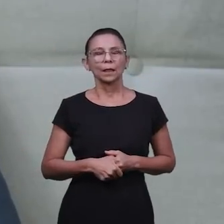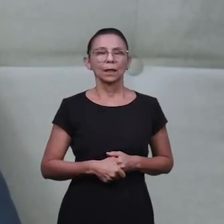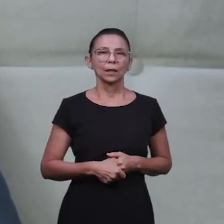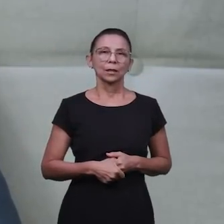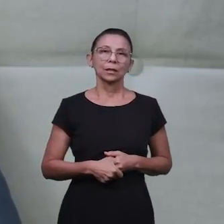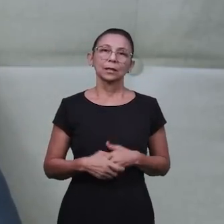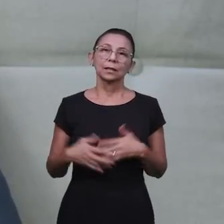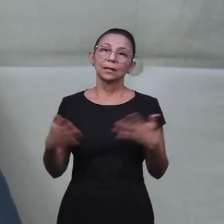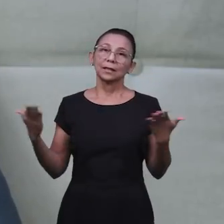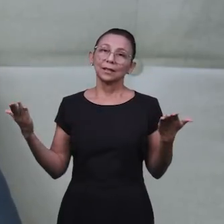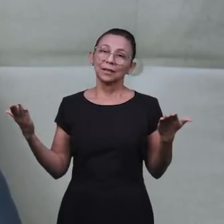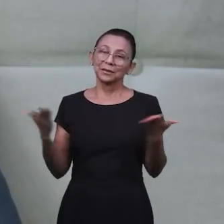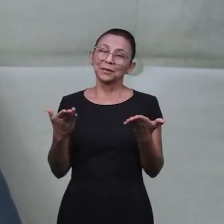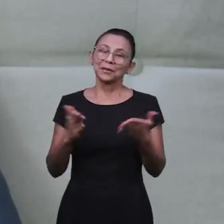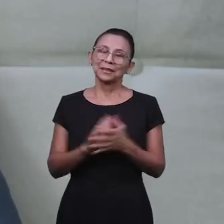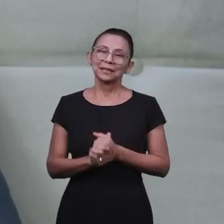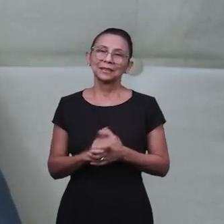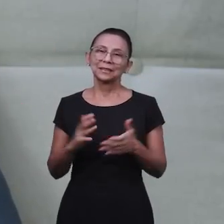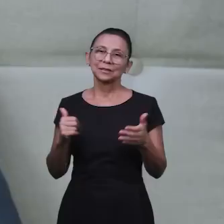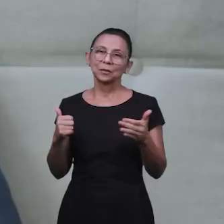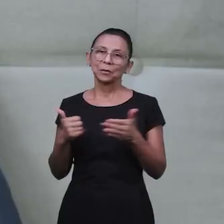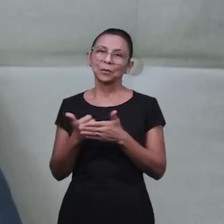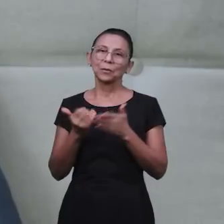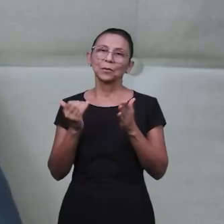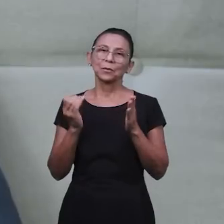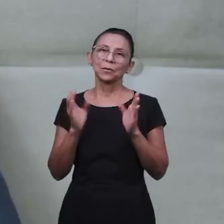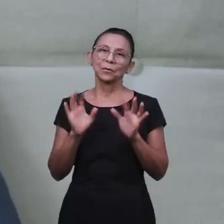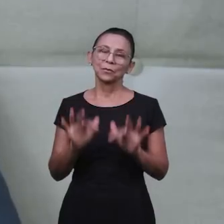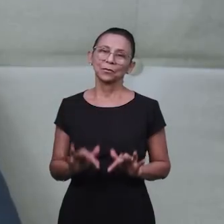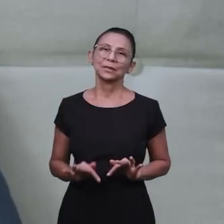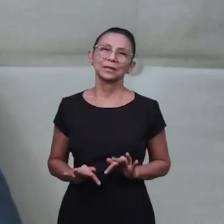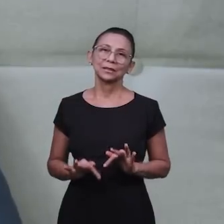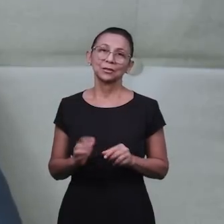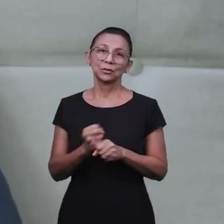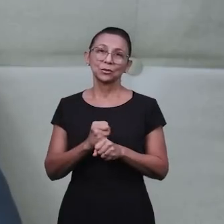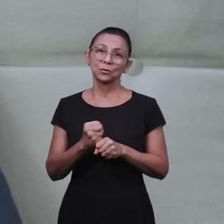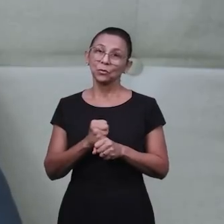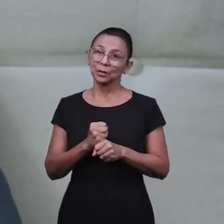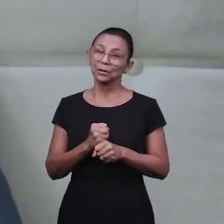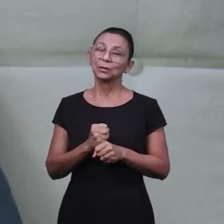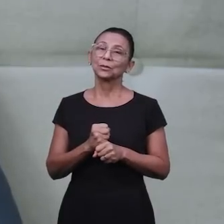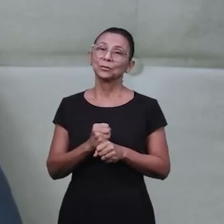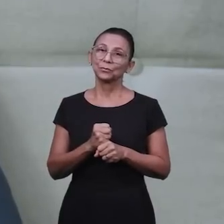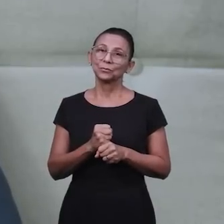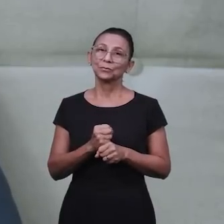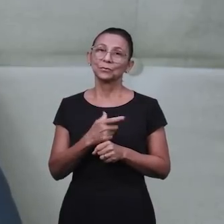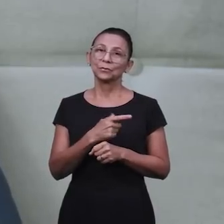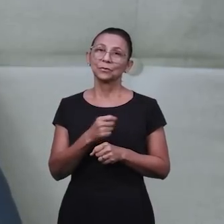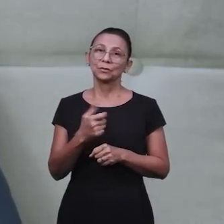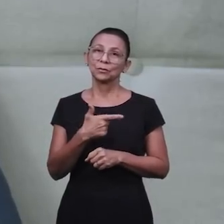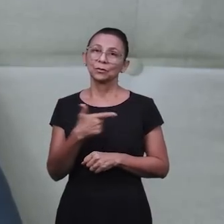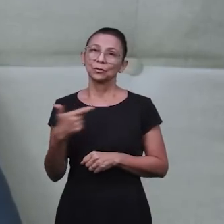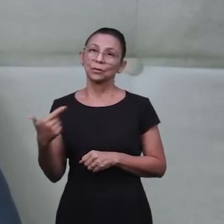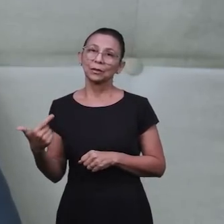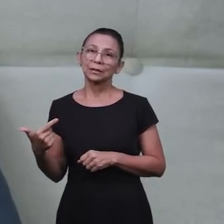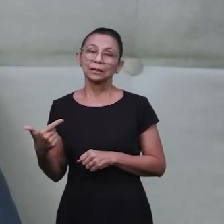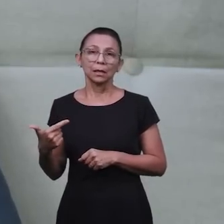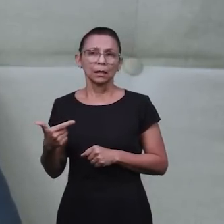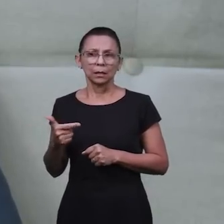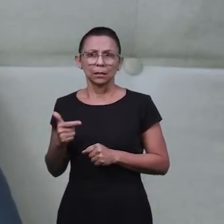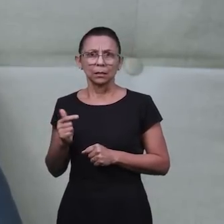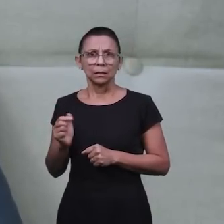Agora, estamos chegando ao final de mais um ano, mas é preciso continuar na